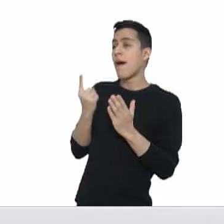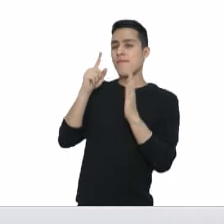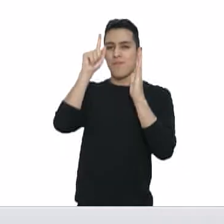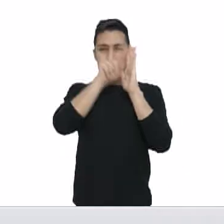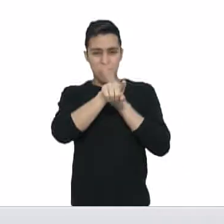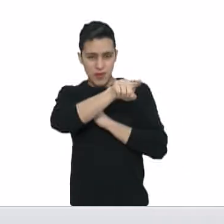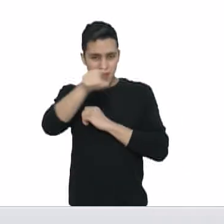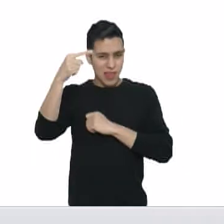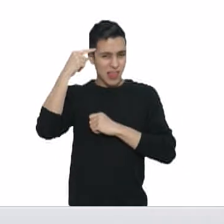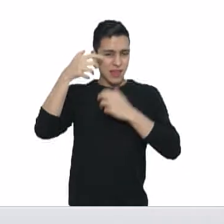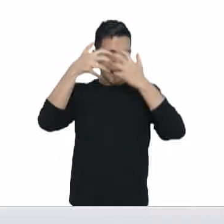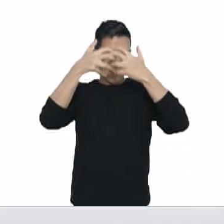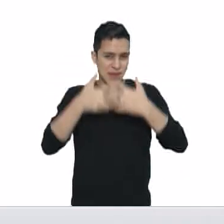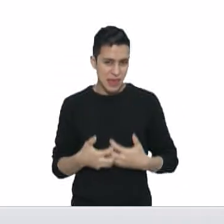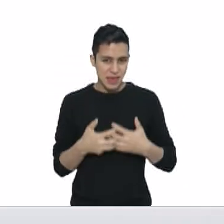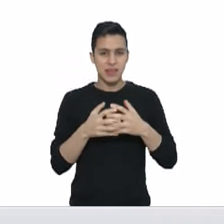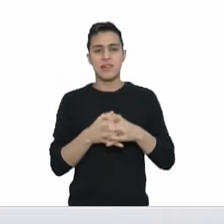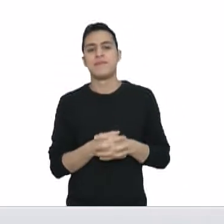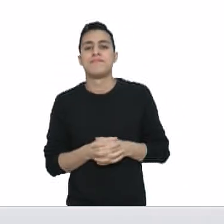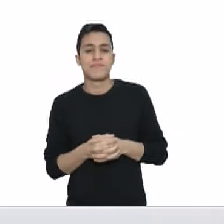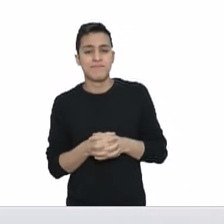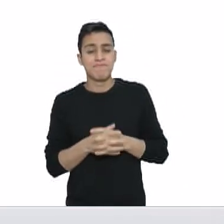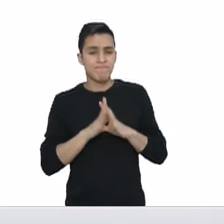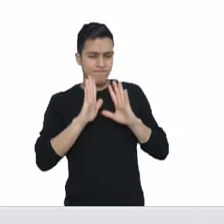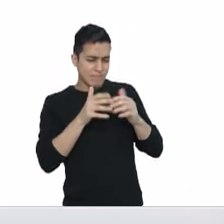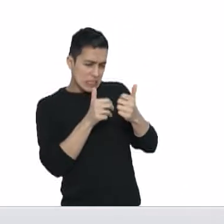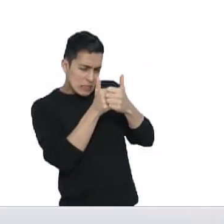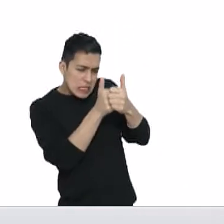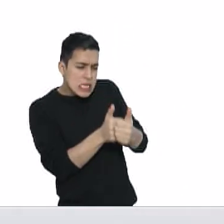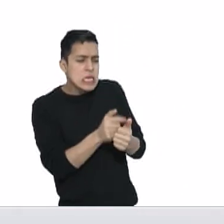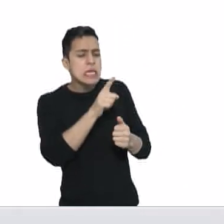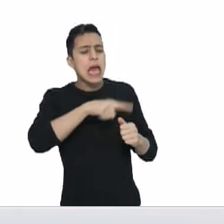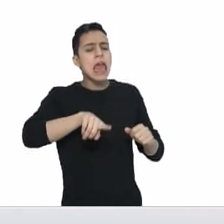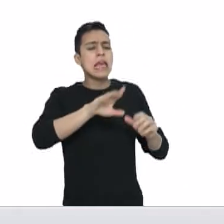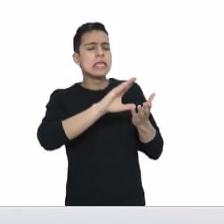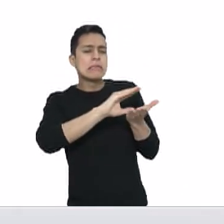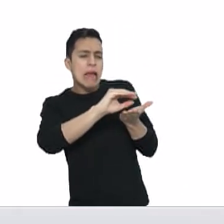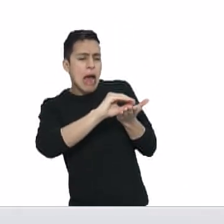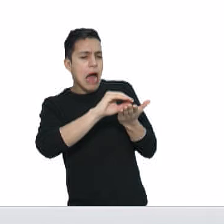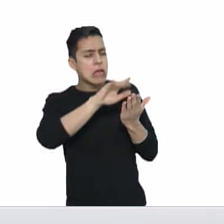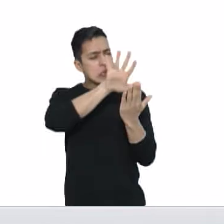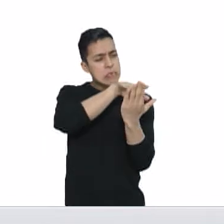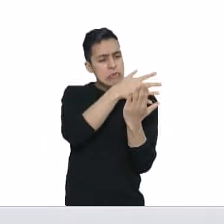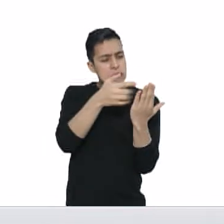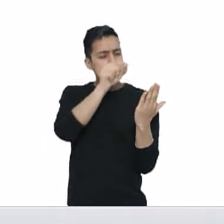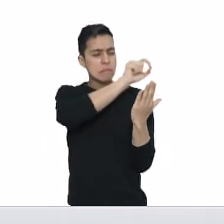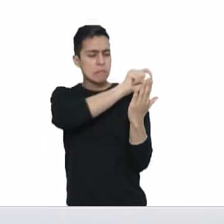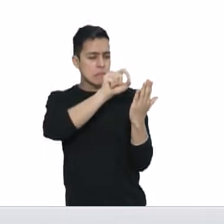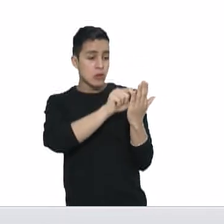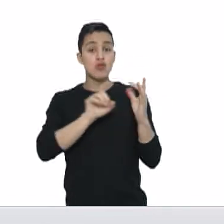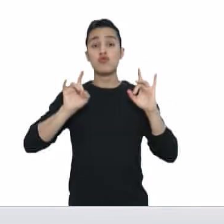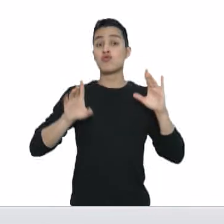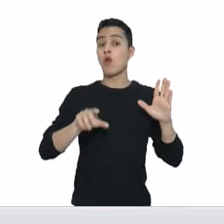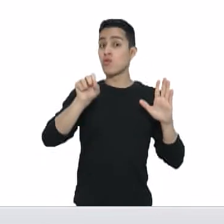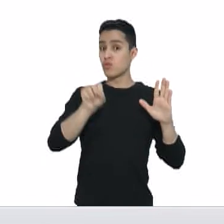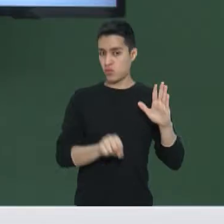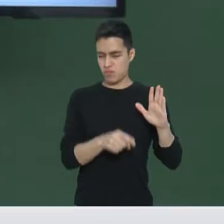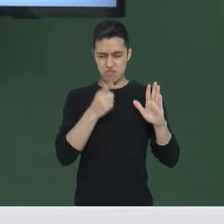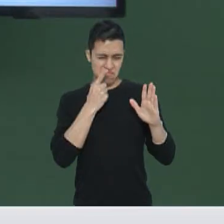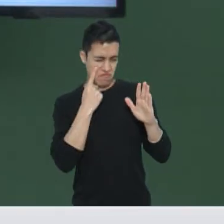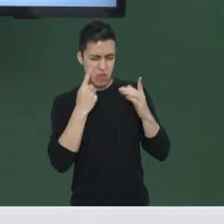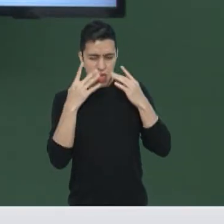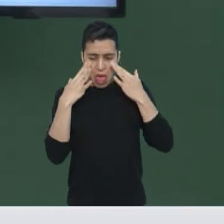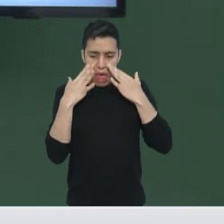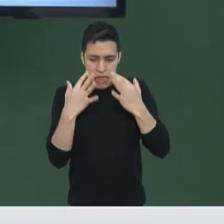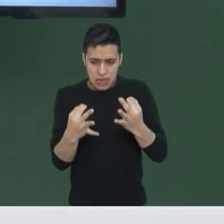vai pensar, tá? De acordo com esses dados, então agora eu selecionei só os dados do Sul, tá bom? Nós vamos